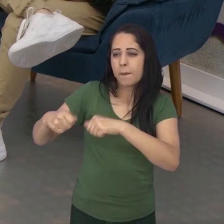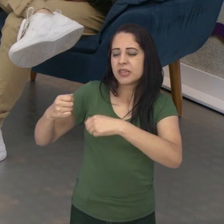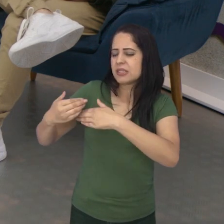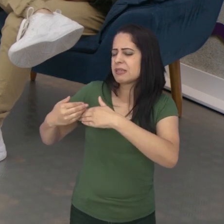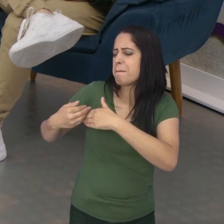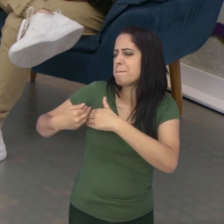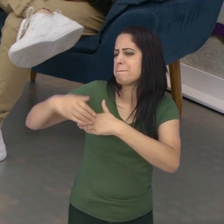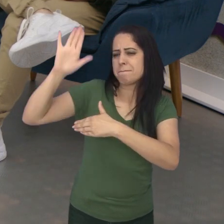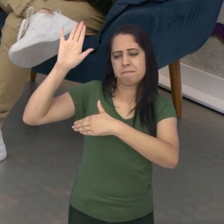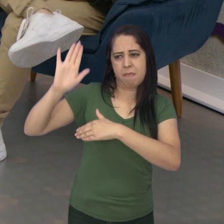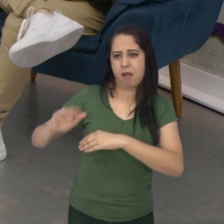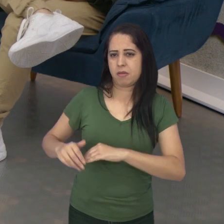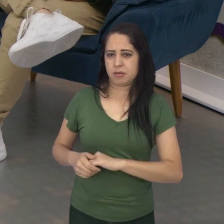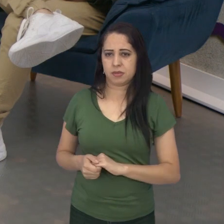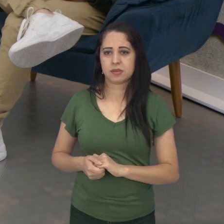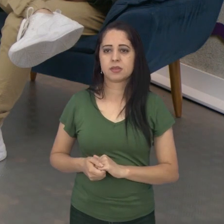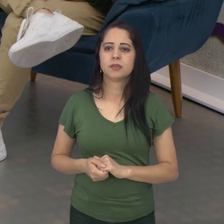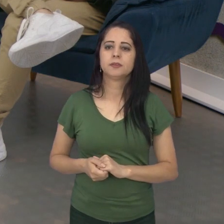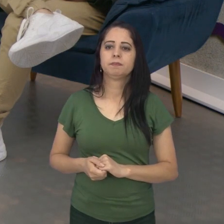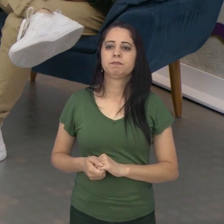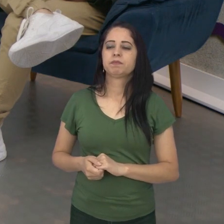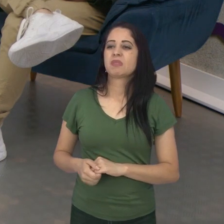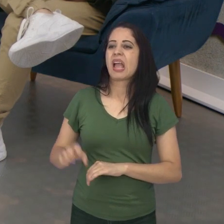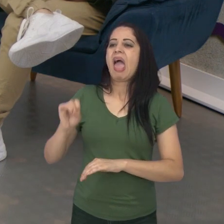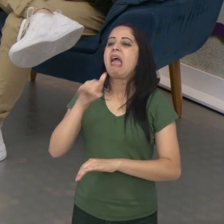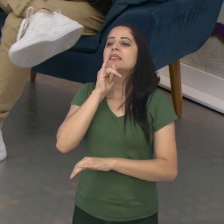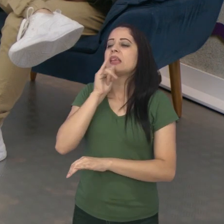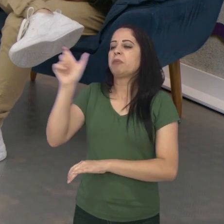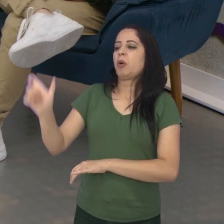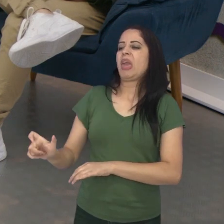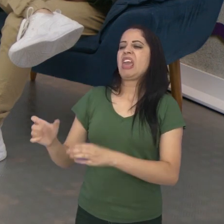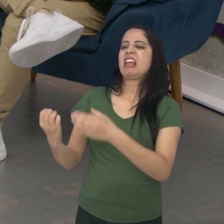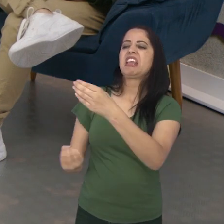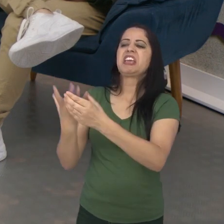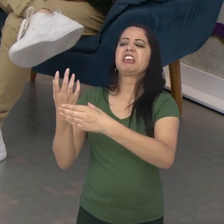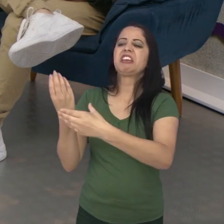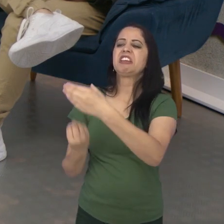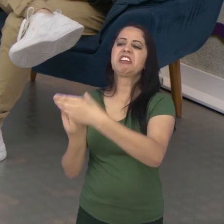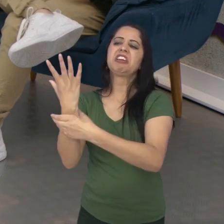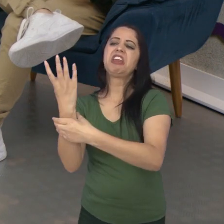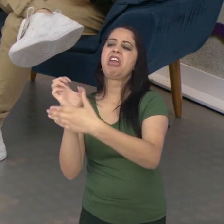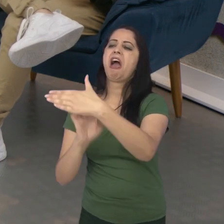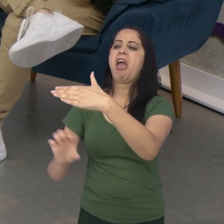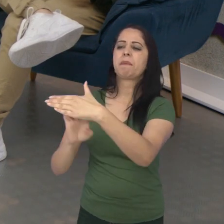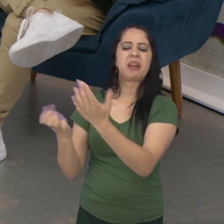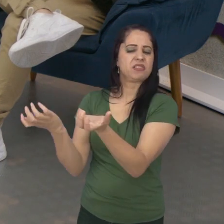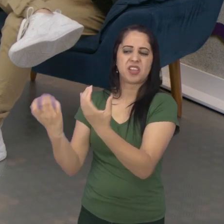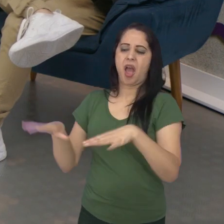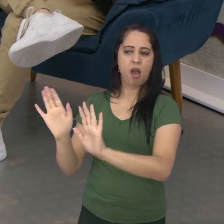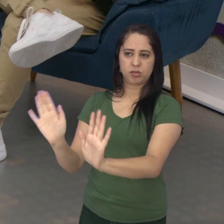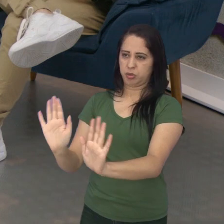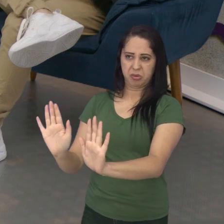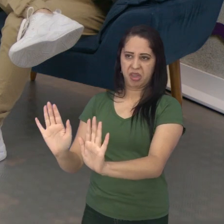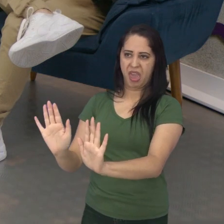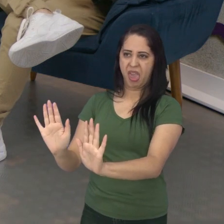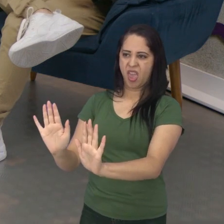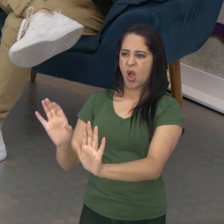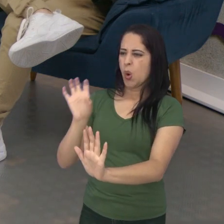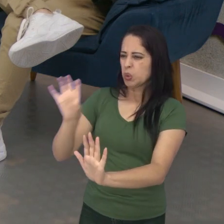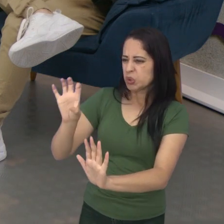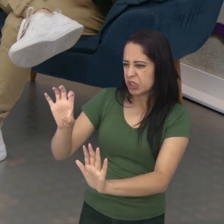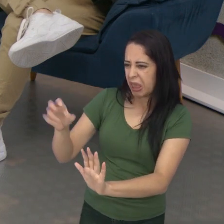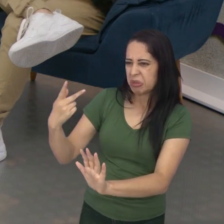ele vai decidir empreender. Mas ele não empreendendo, ele não tem o perfil para criar